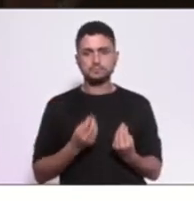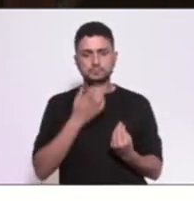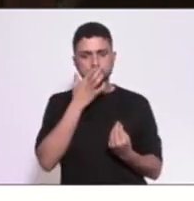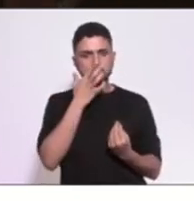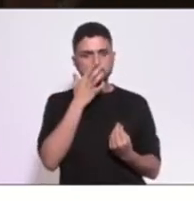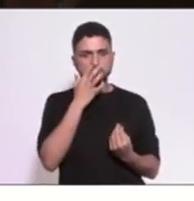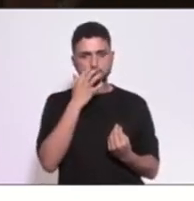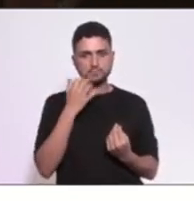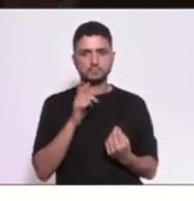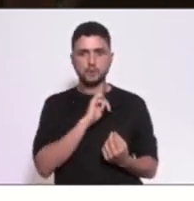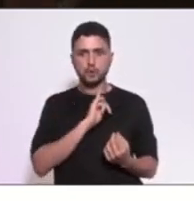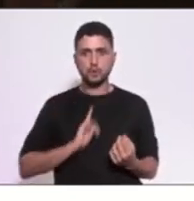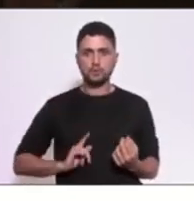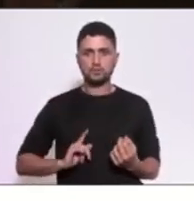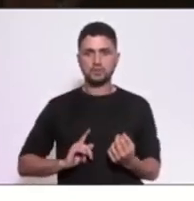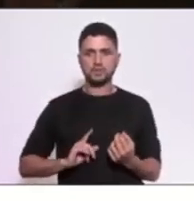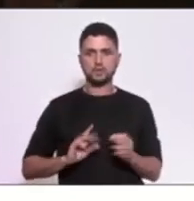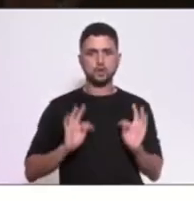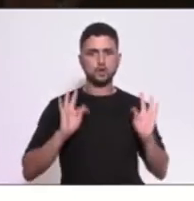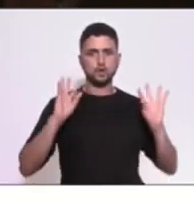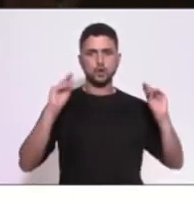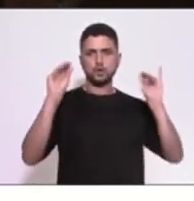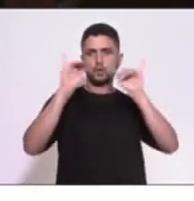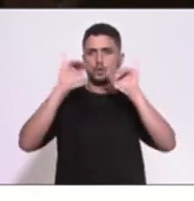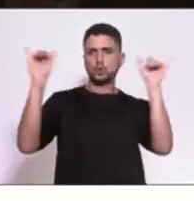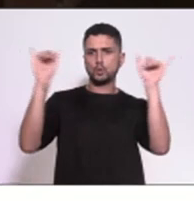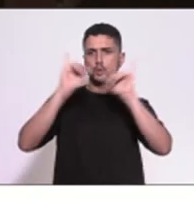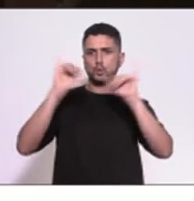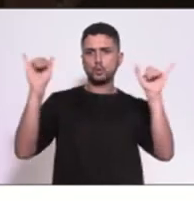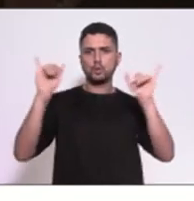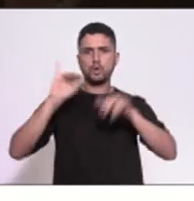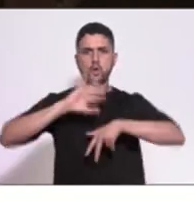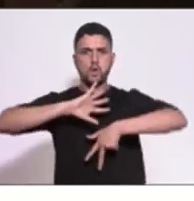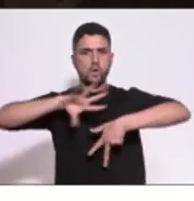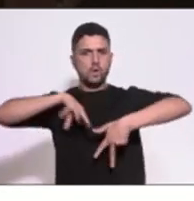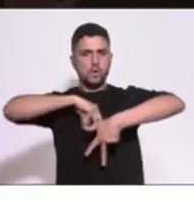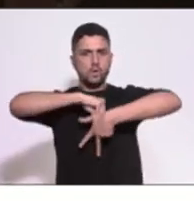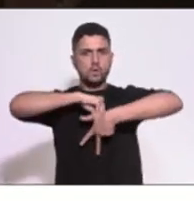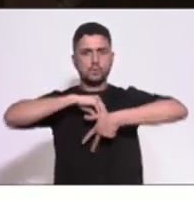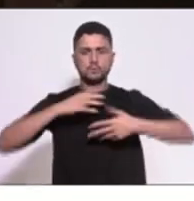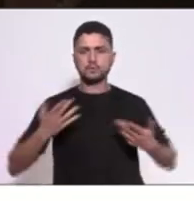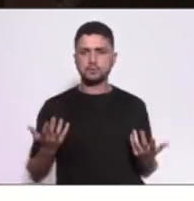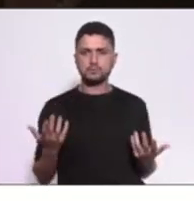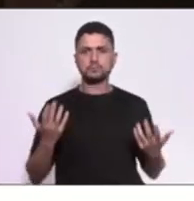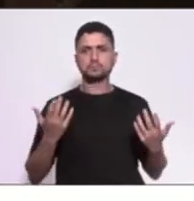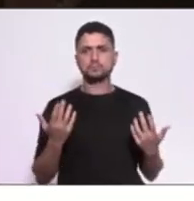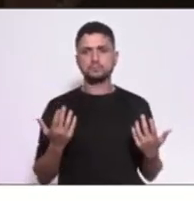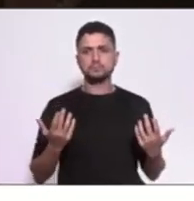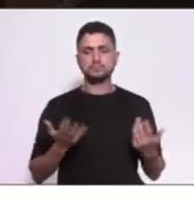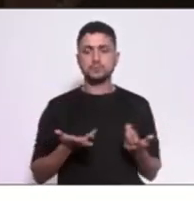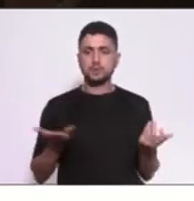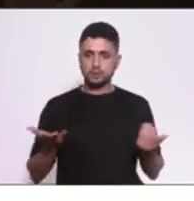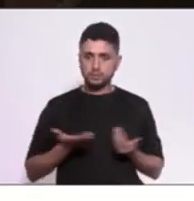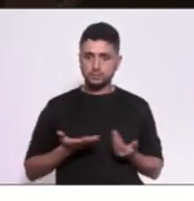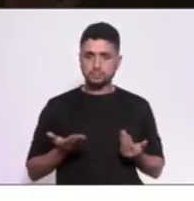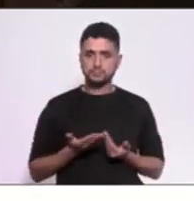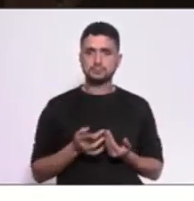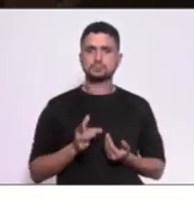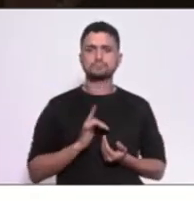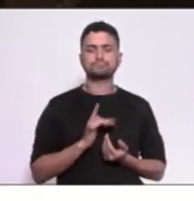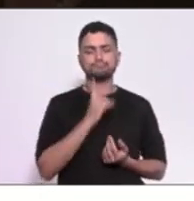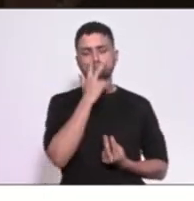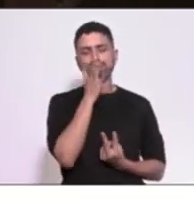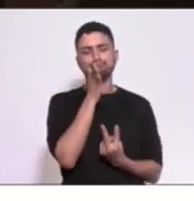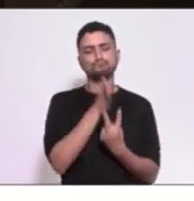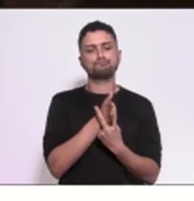era estampado em todas as manchetes como governo corrupto. E nesse momento a gente vive essa